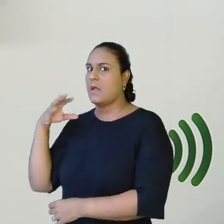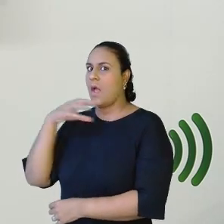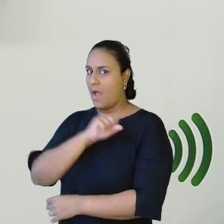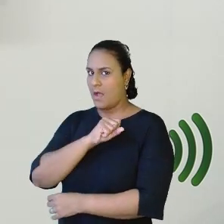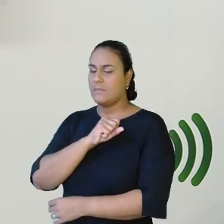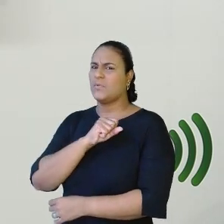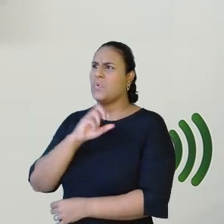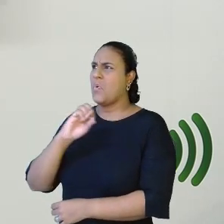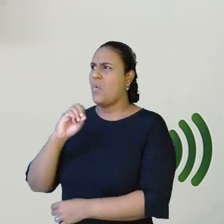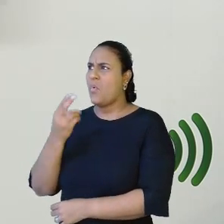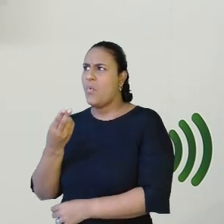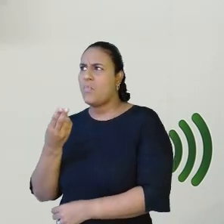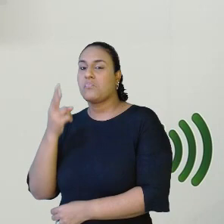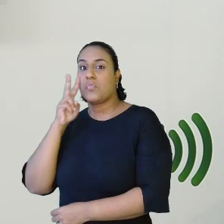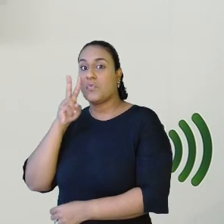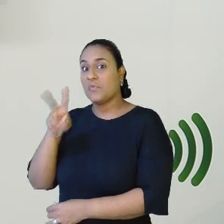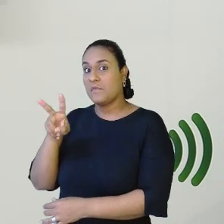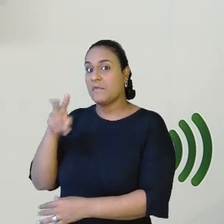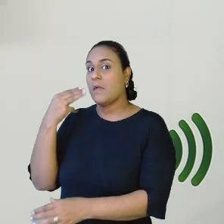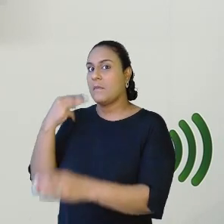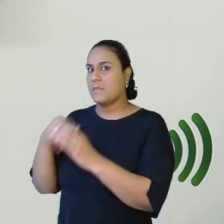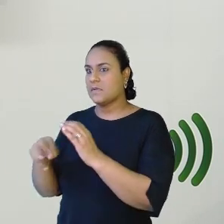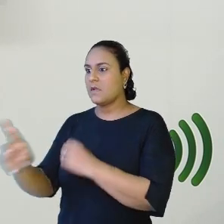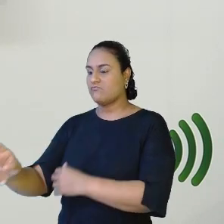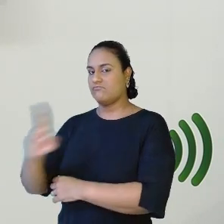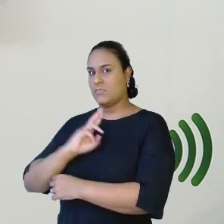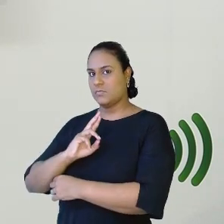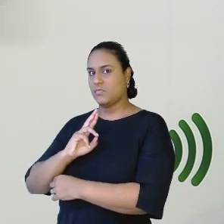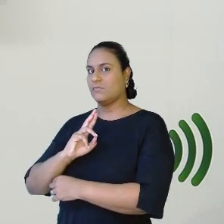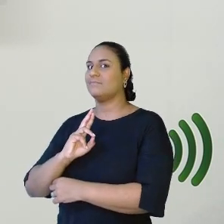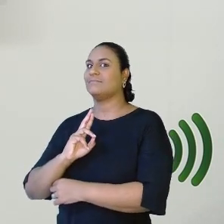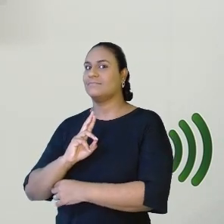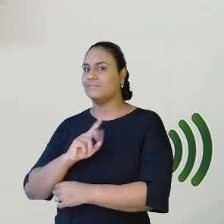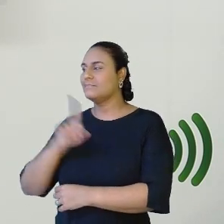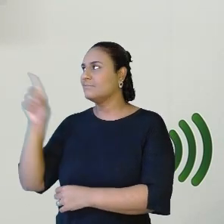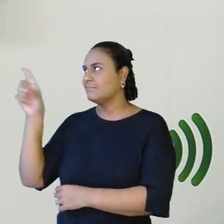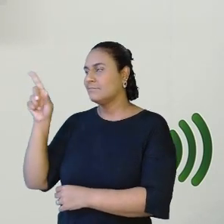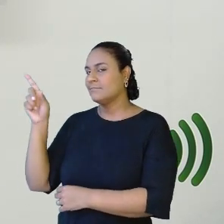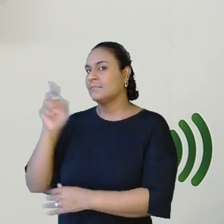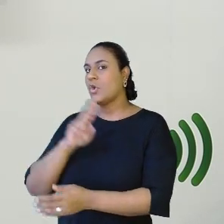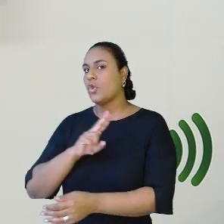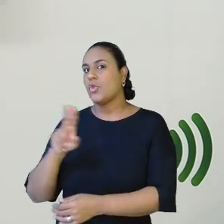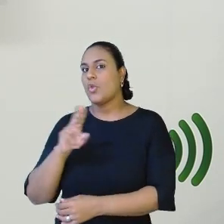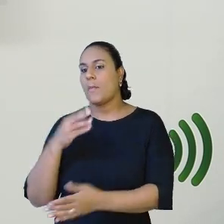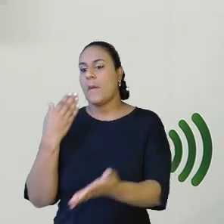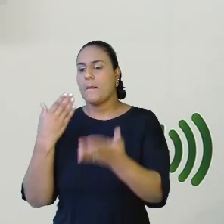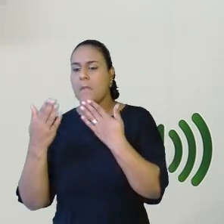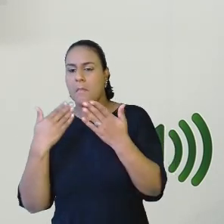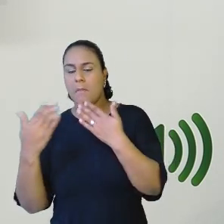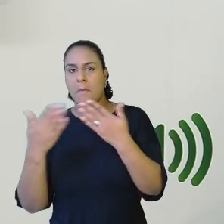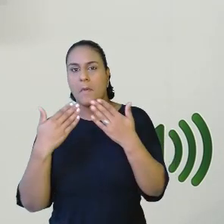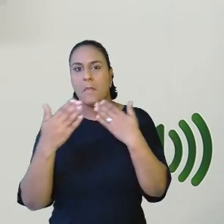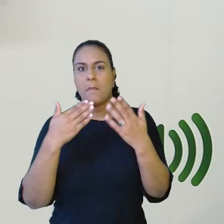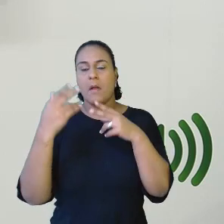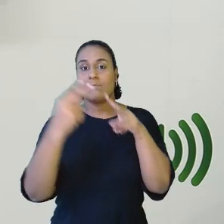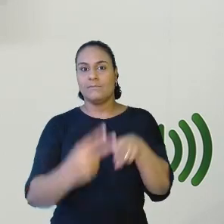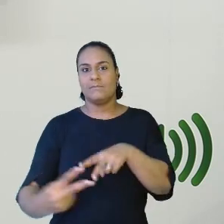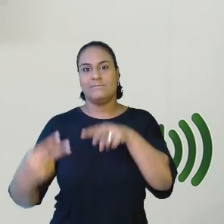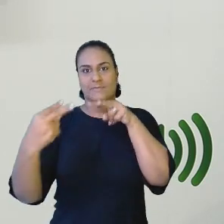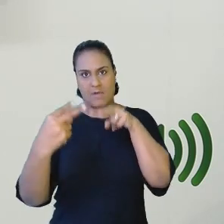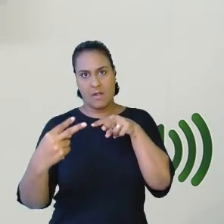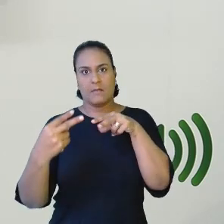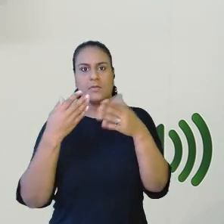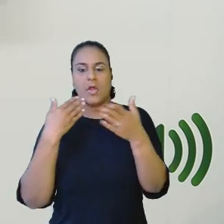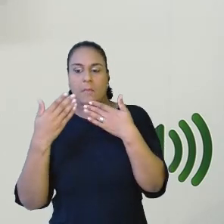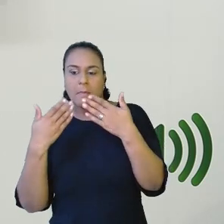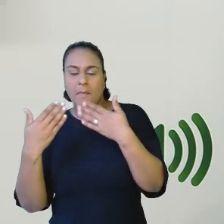ou depois, quando vê a mensagem, lhe dá um retorno. Então, isso são chamados de chat. É um bate-papo virtual, uma conversa